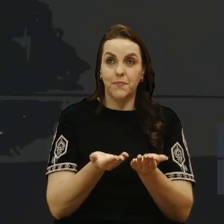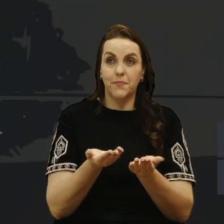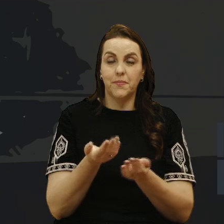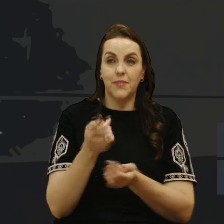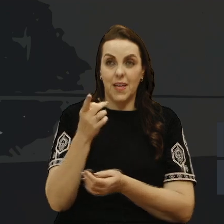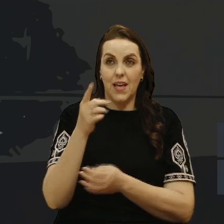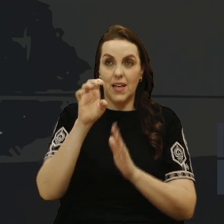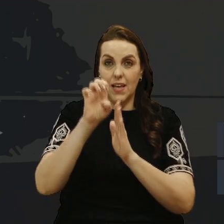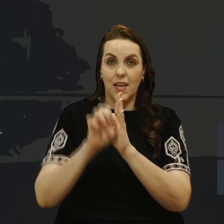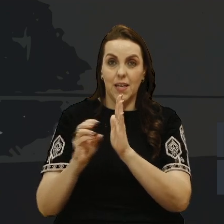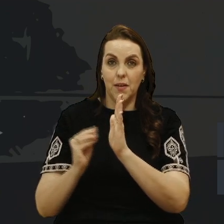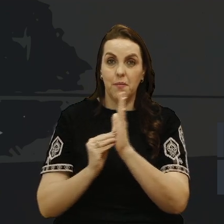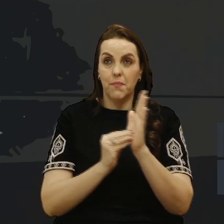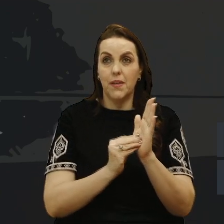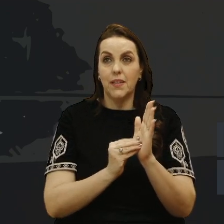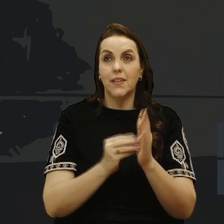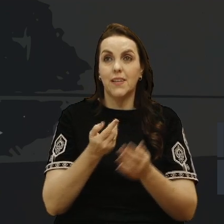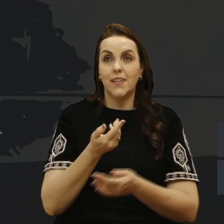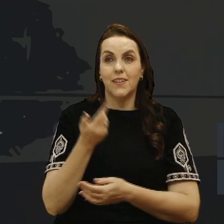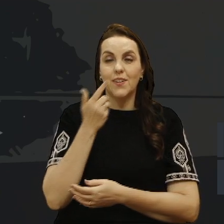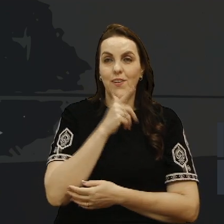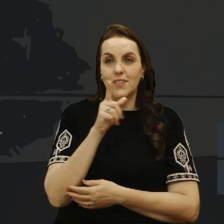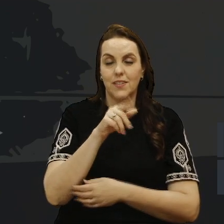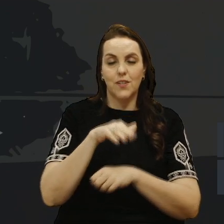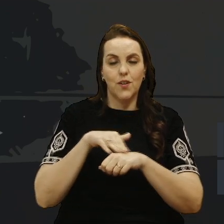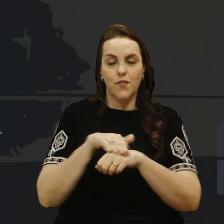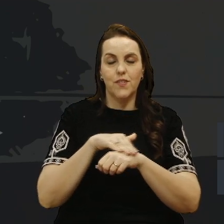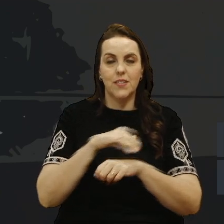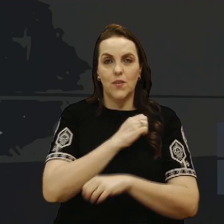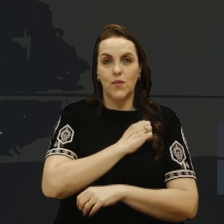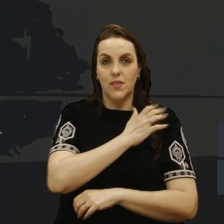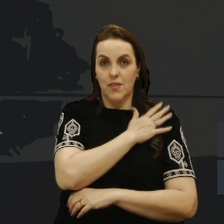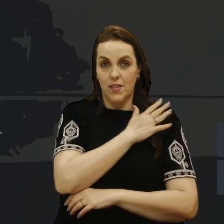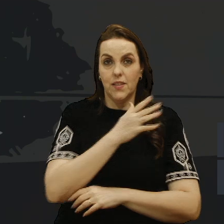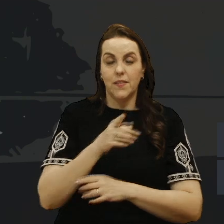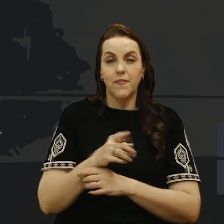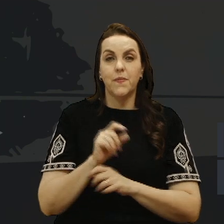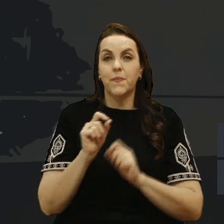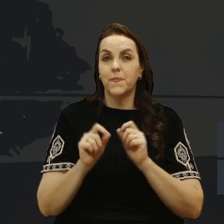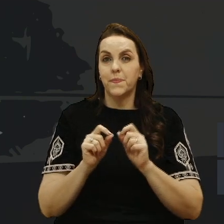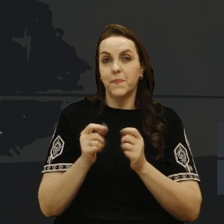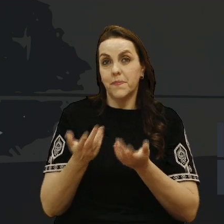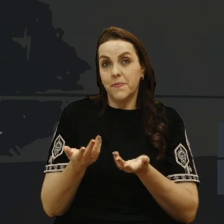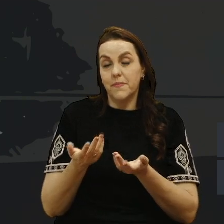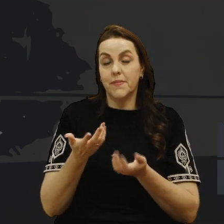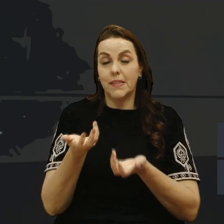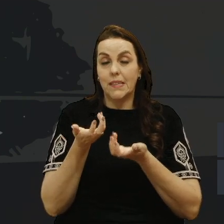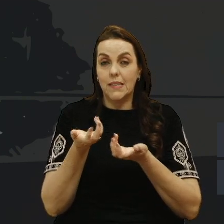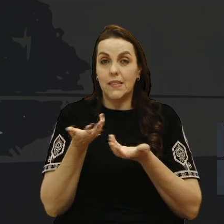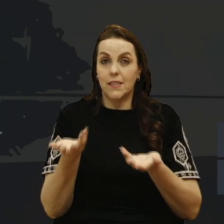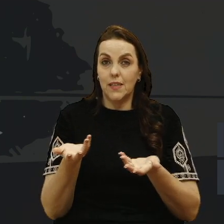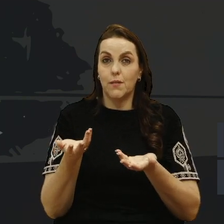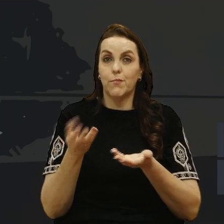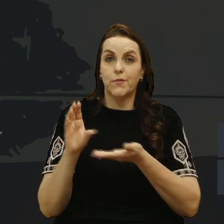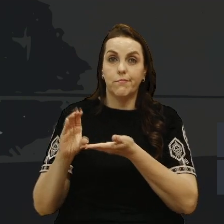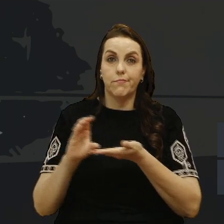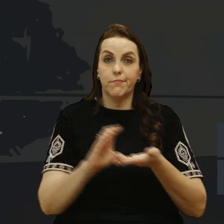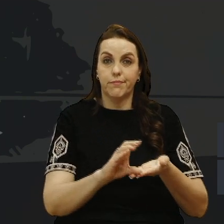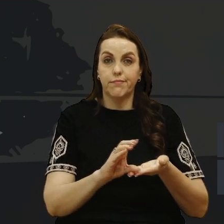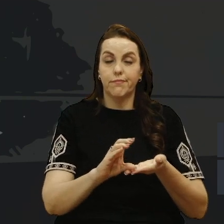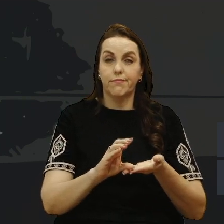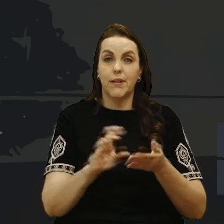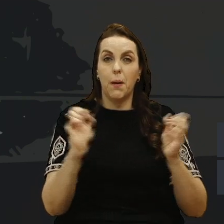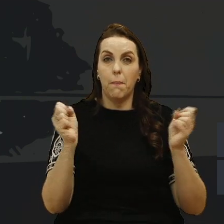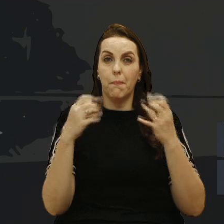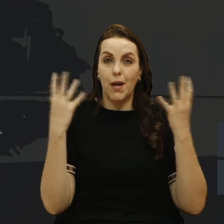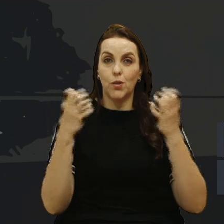essa emenda e quando a gente conversou com o tenente-coronel e que, a princípio, a gente queria aplicar numa patrulha da